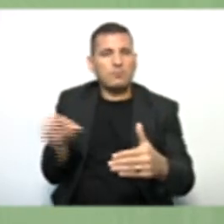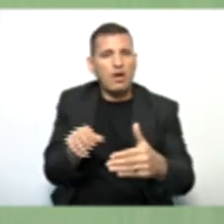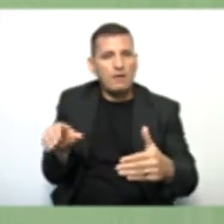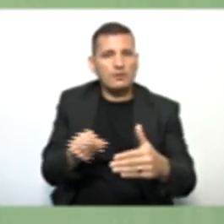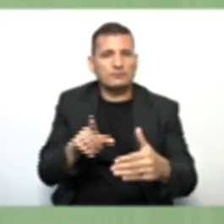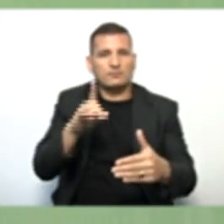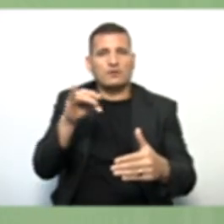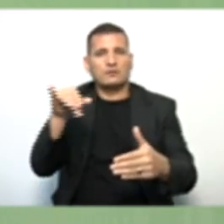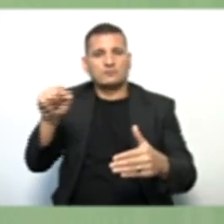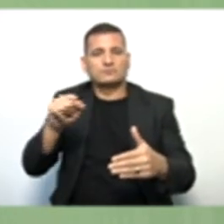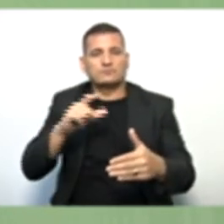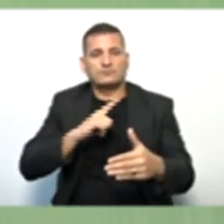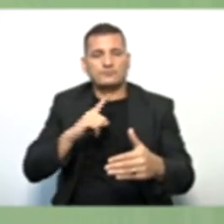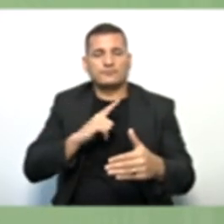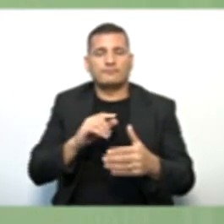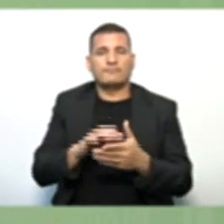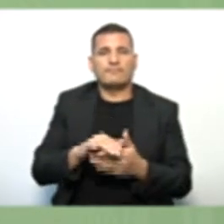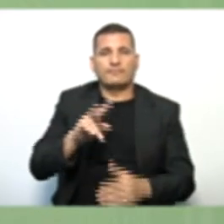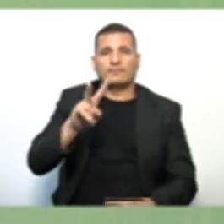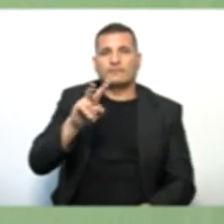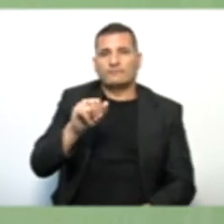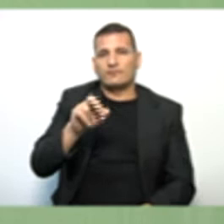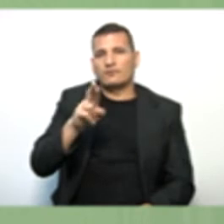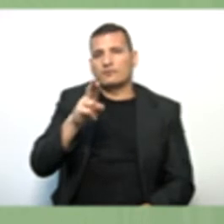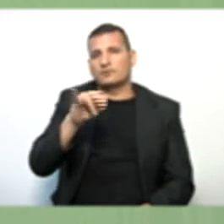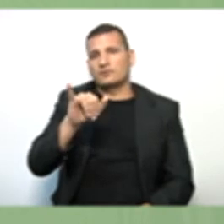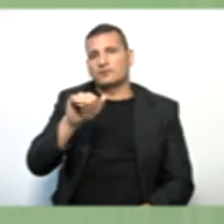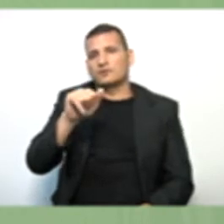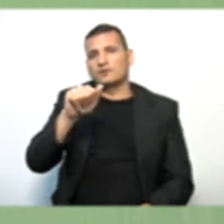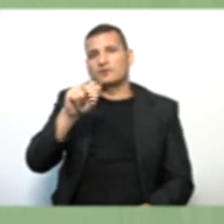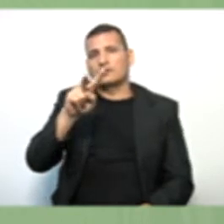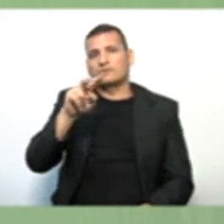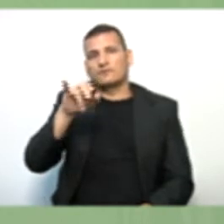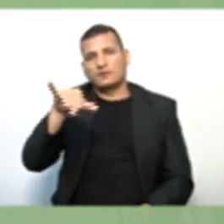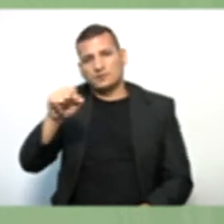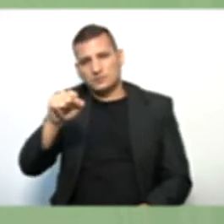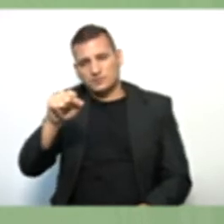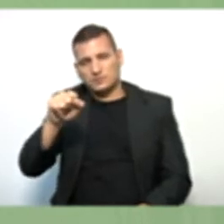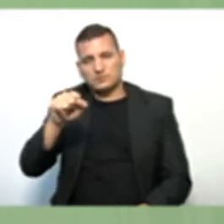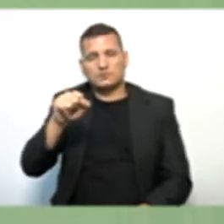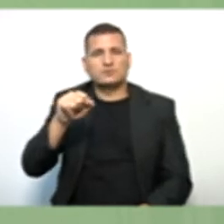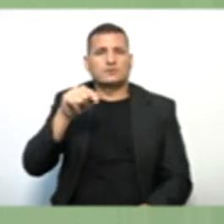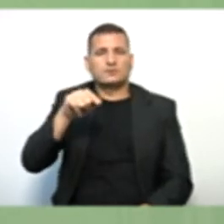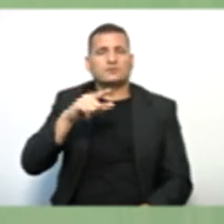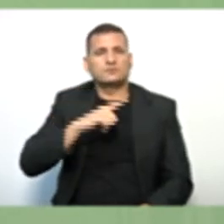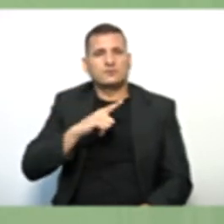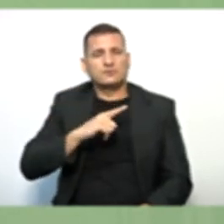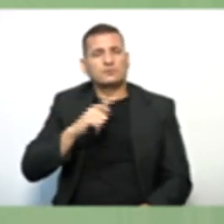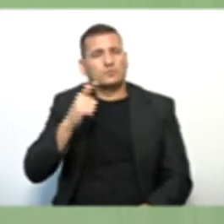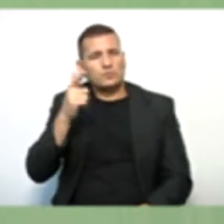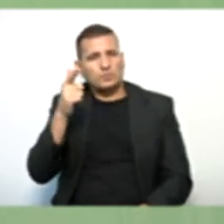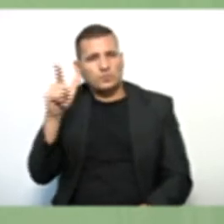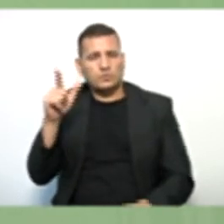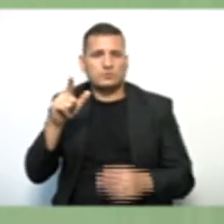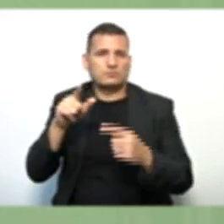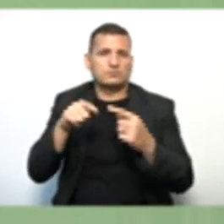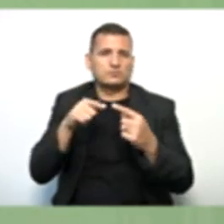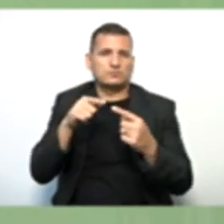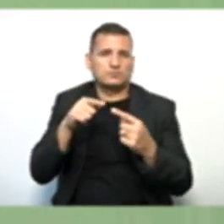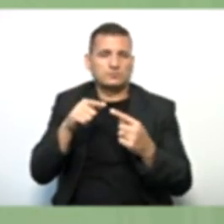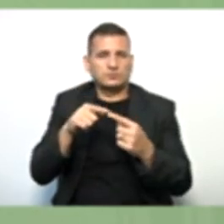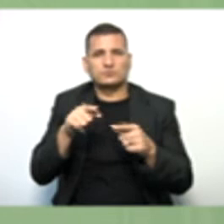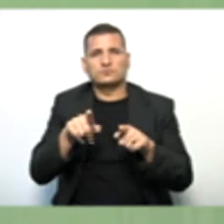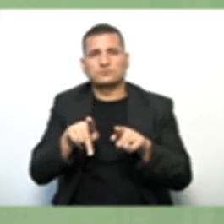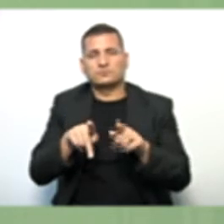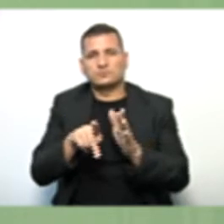dados, beleza? Variáveis e entrada de dados. Variáveis têm outras propriedades além de nome e